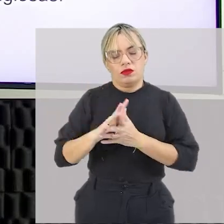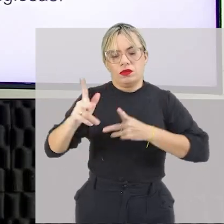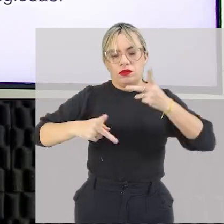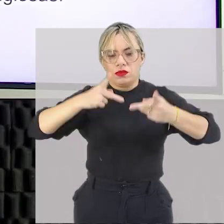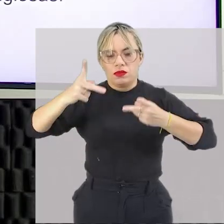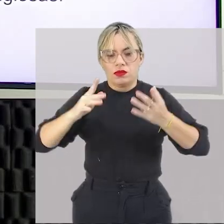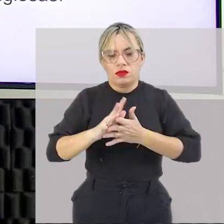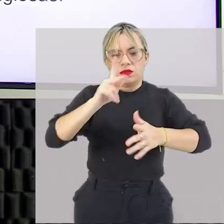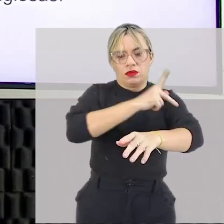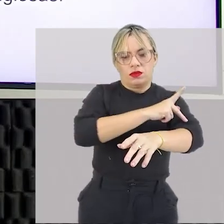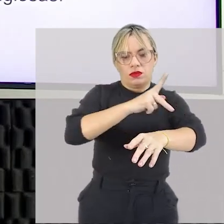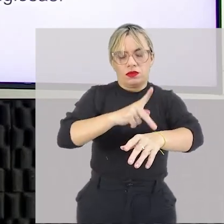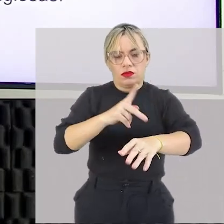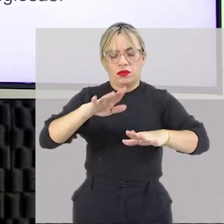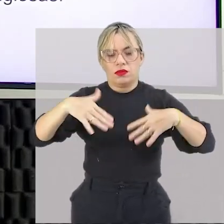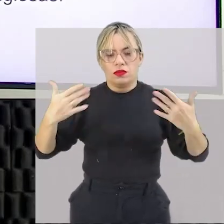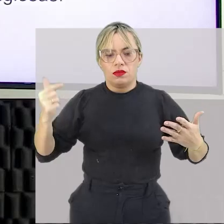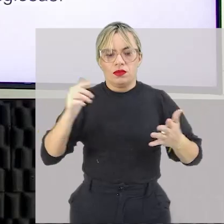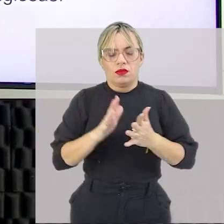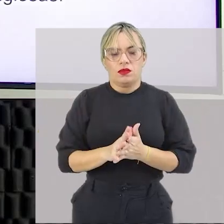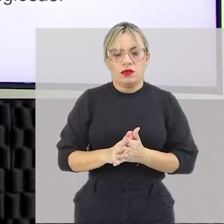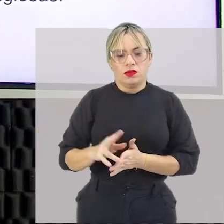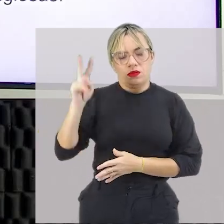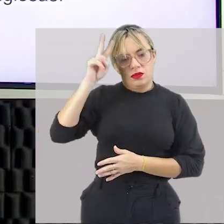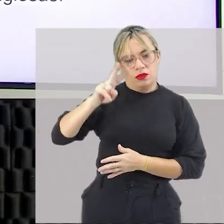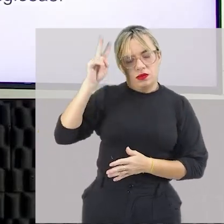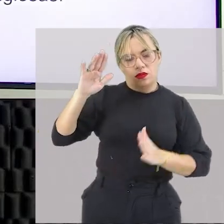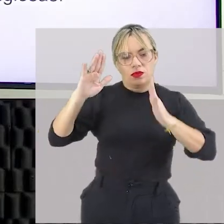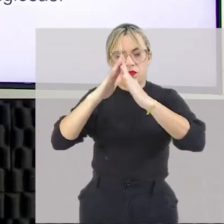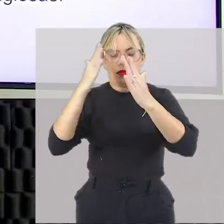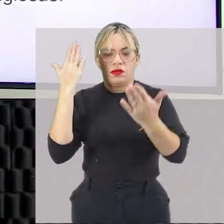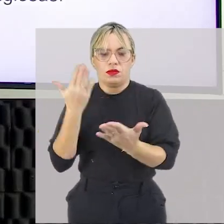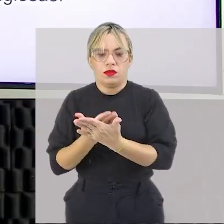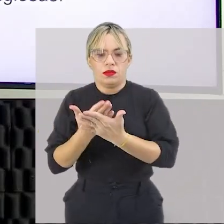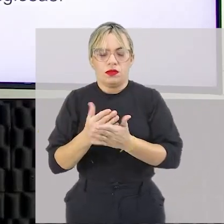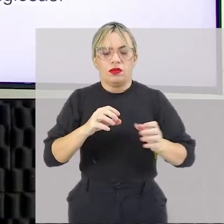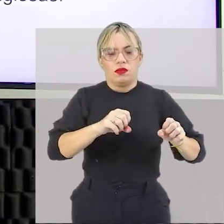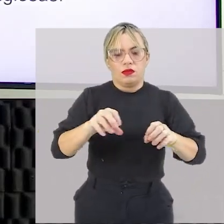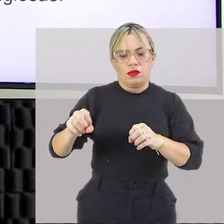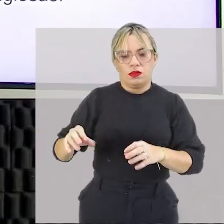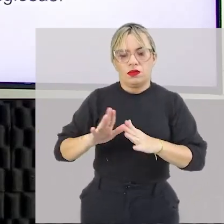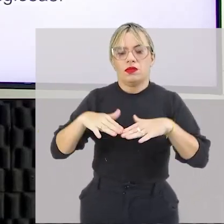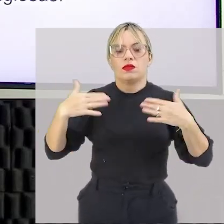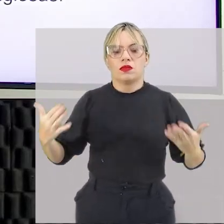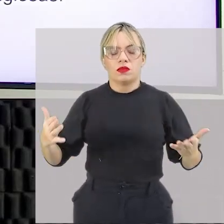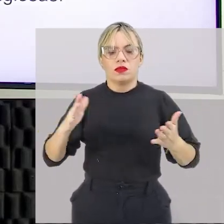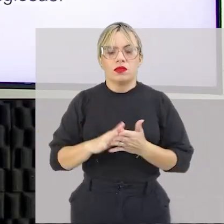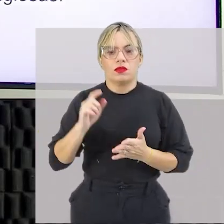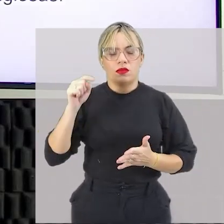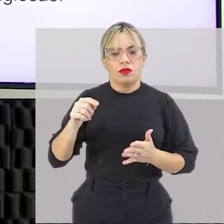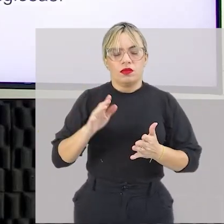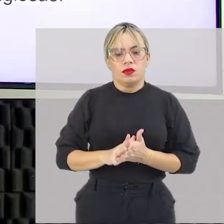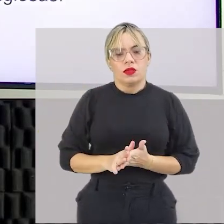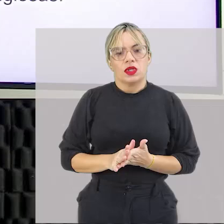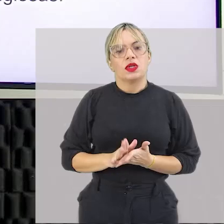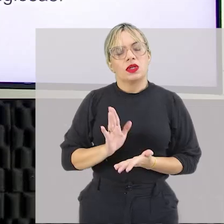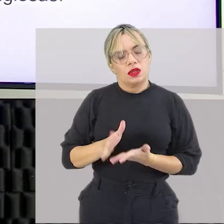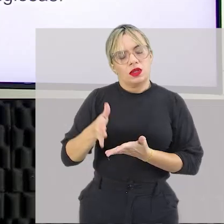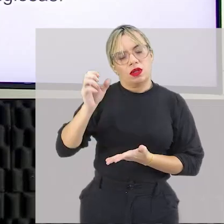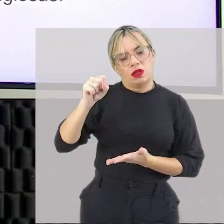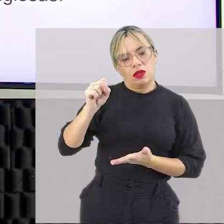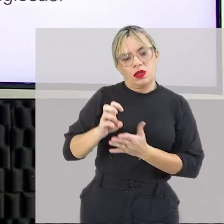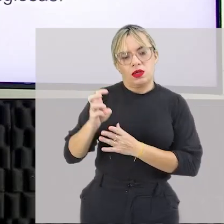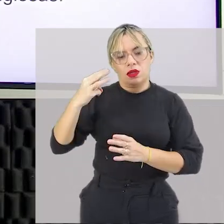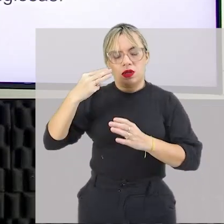de pedagogia, você se lembra de quê? De escola, de educação, de ensino. Então, de certa forma, esse